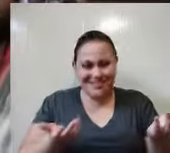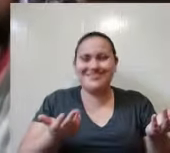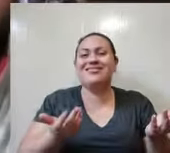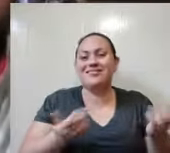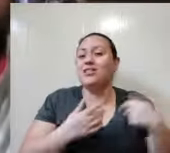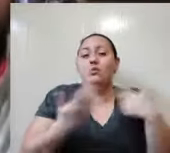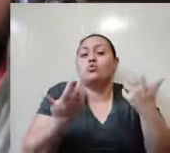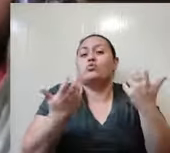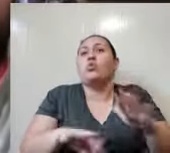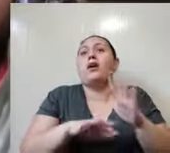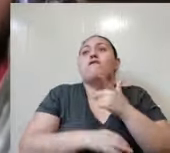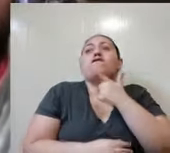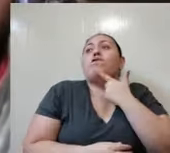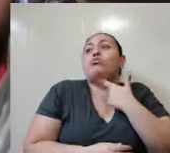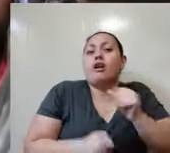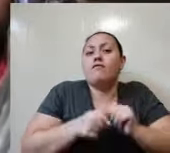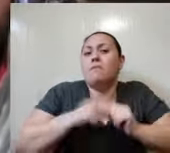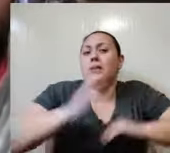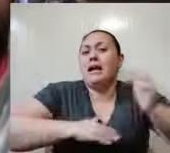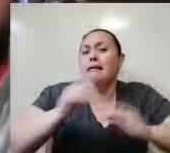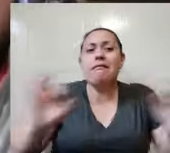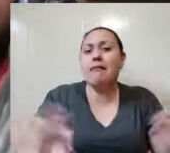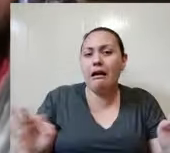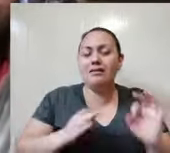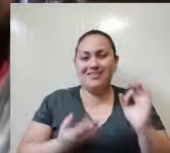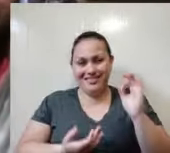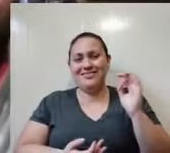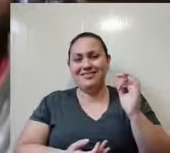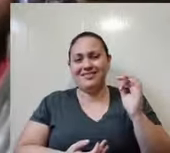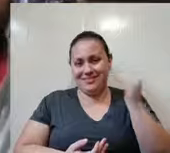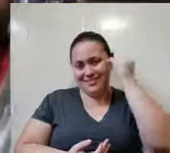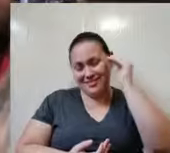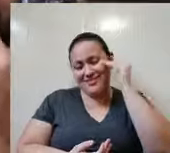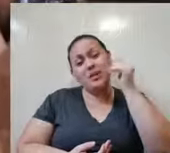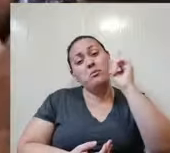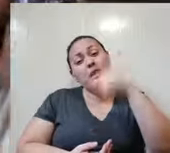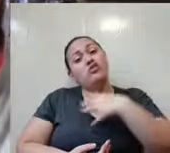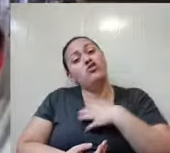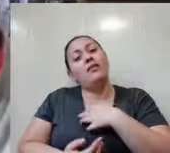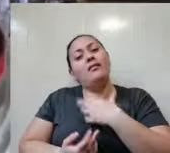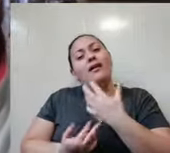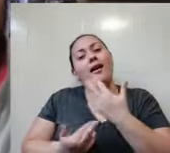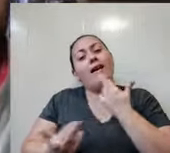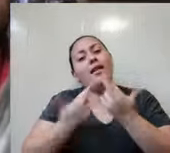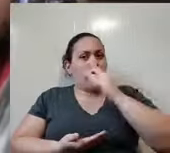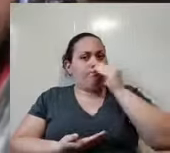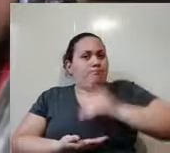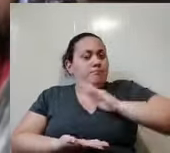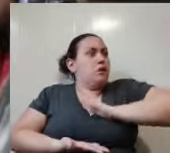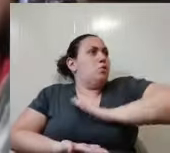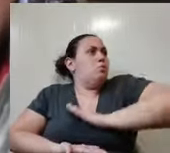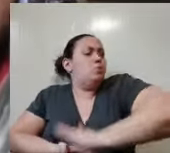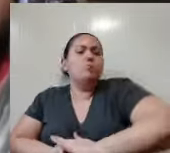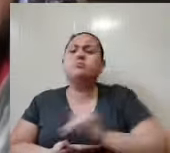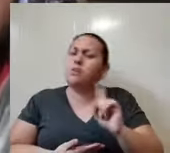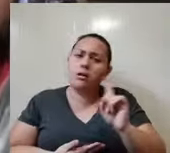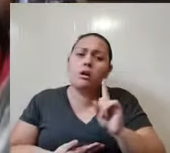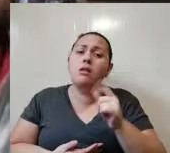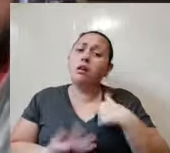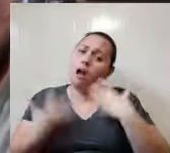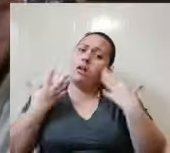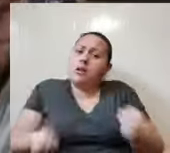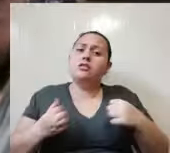de não precisar fazer o que eu tenho que fazer. Enfim, são maneiras de se relacionar com essa emoção, que não é negando,